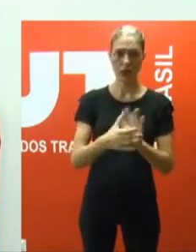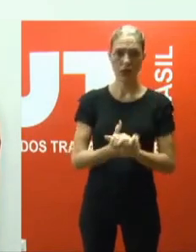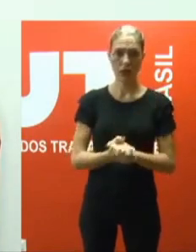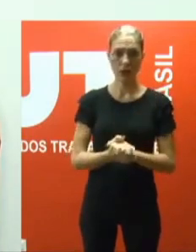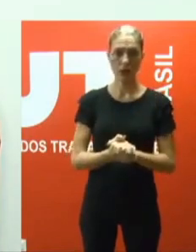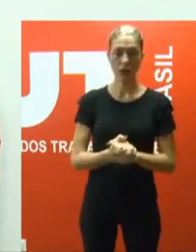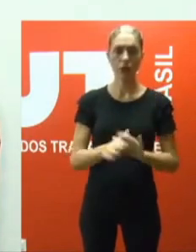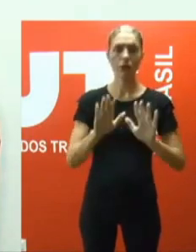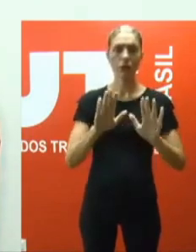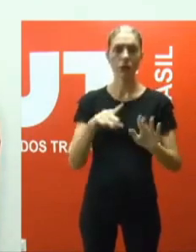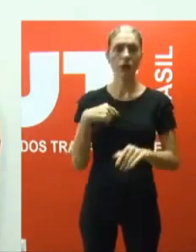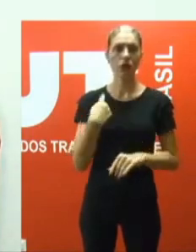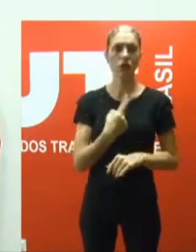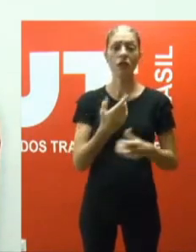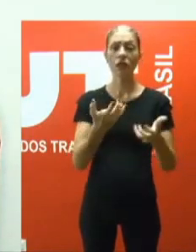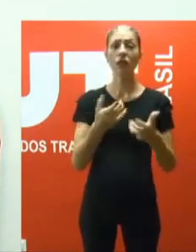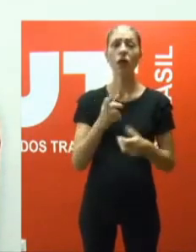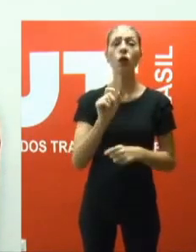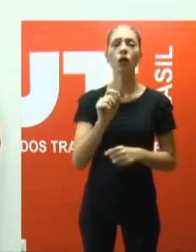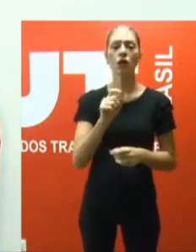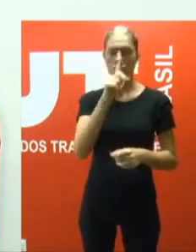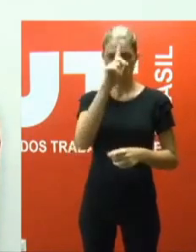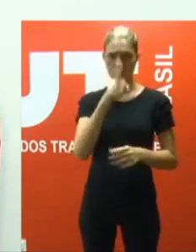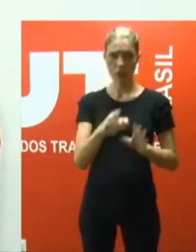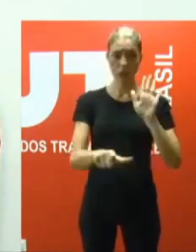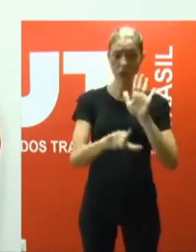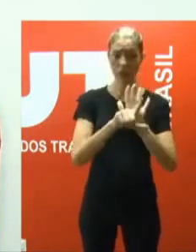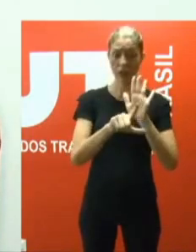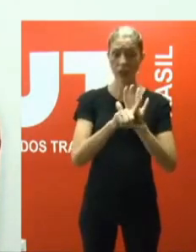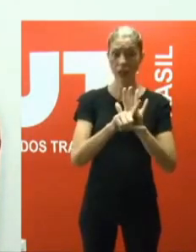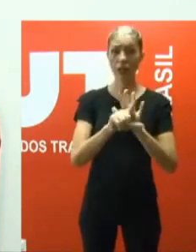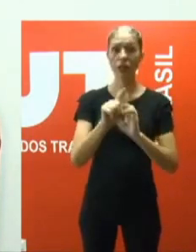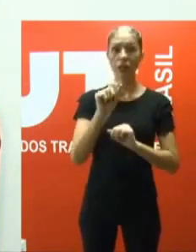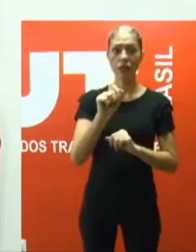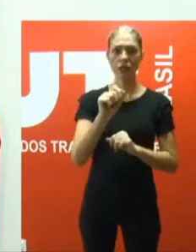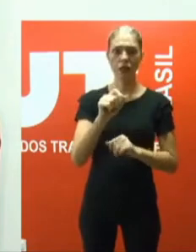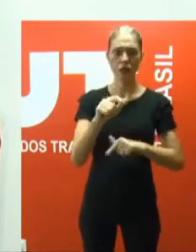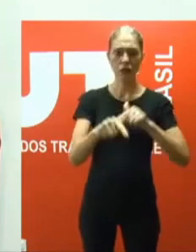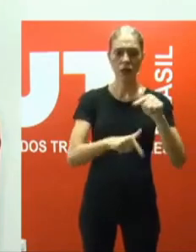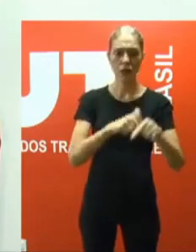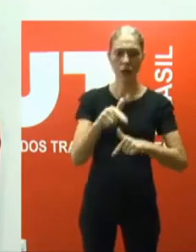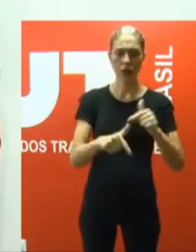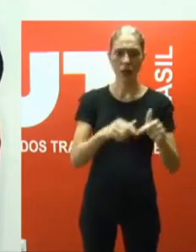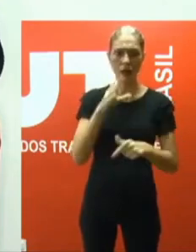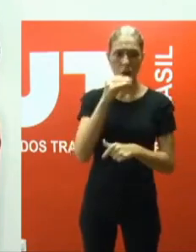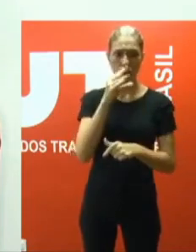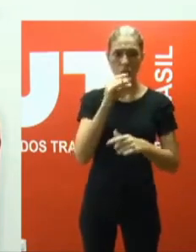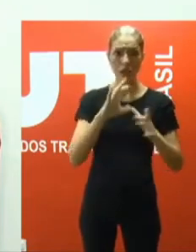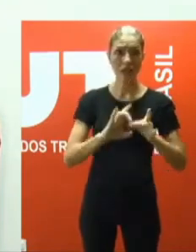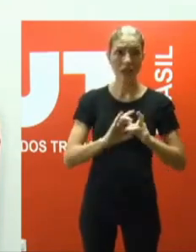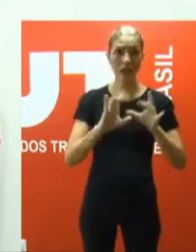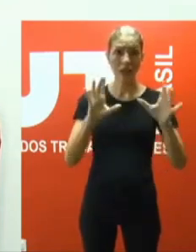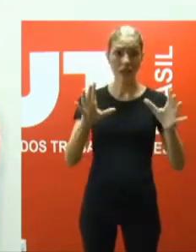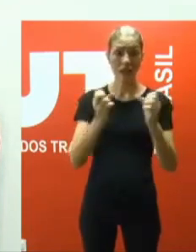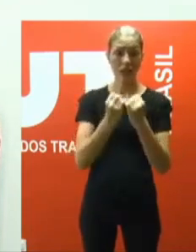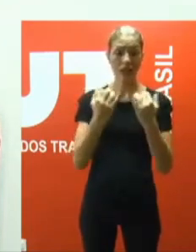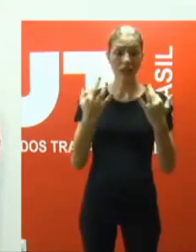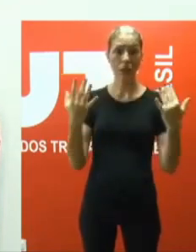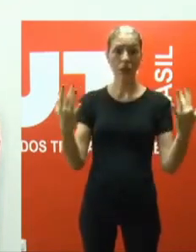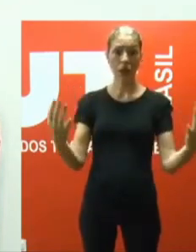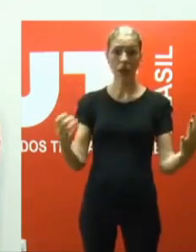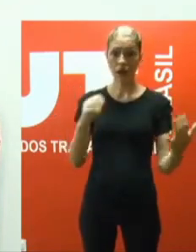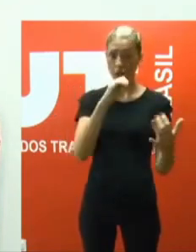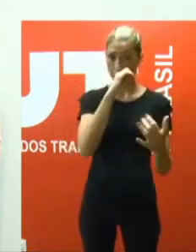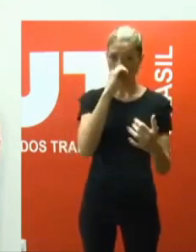que seja determinado por lei que os trabalhadores e a Assembleia Livre e Soberana decidem qual